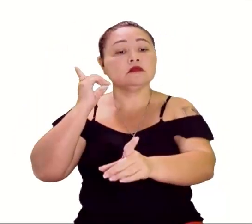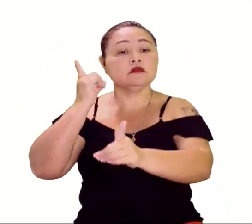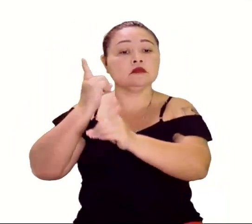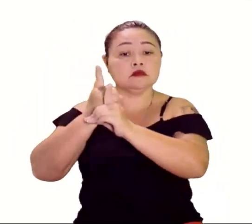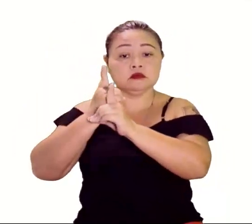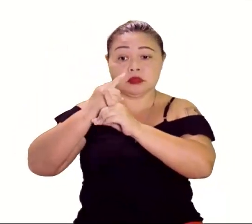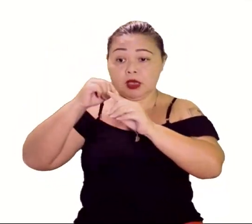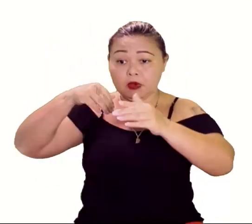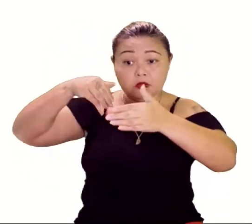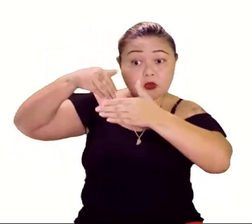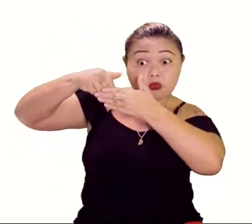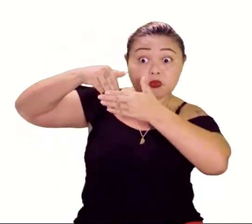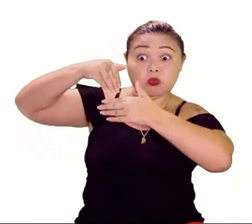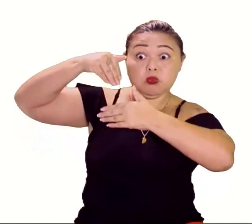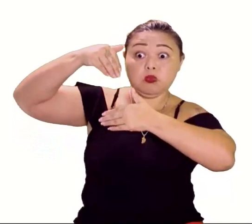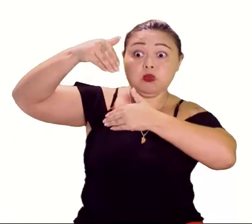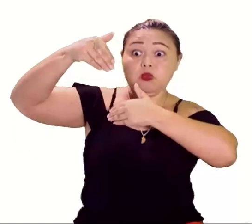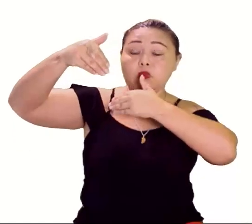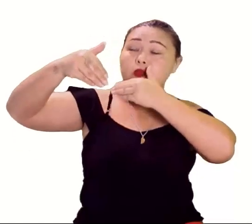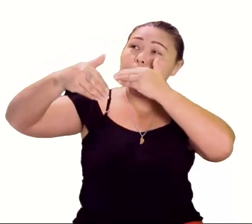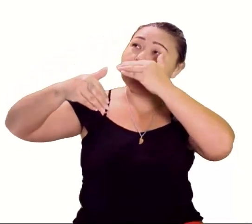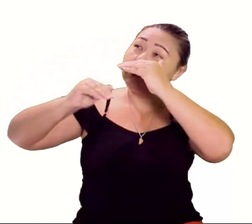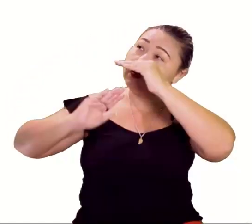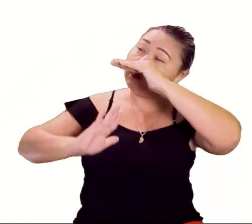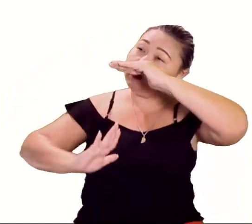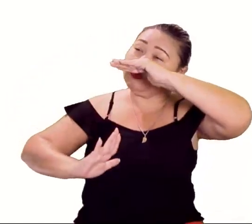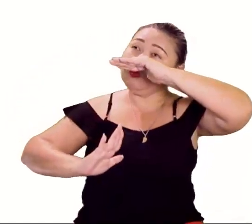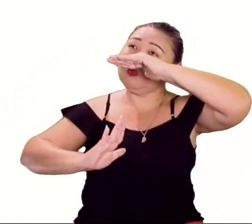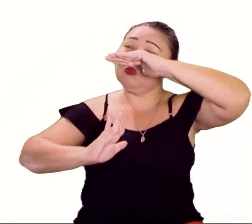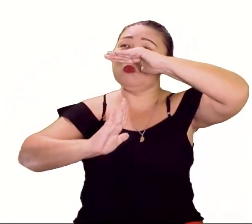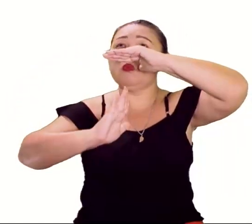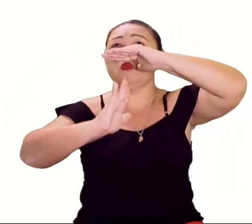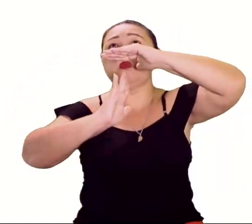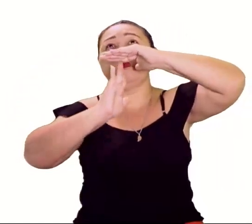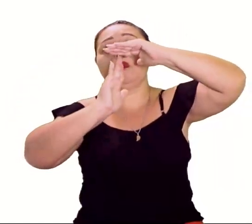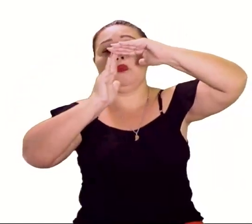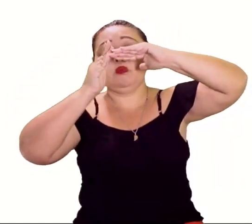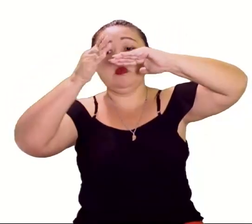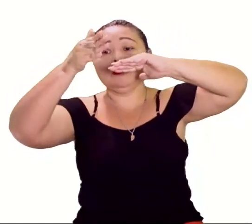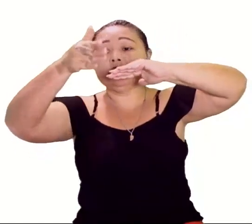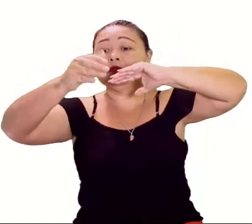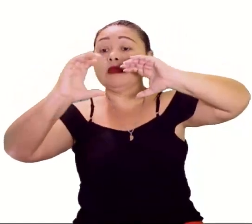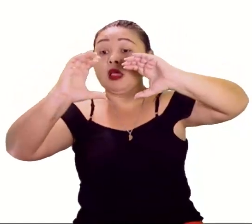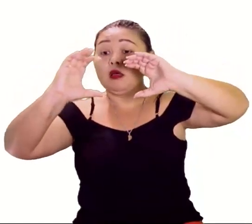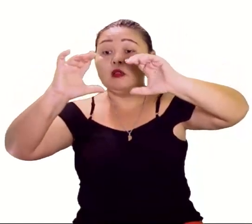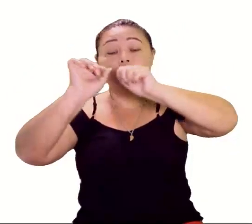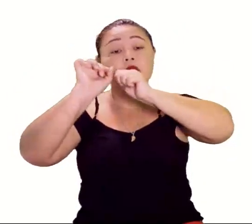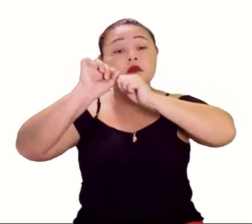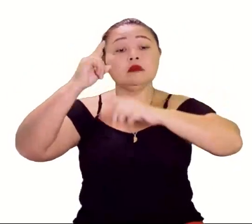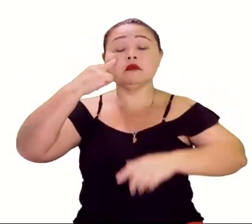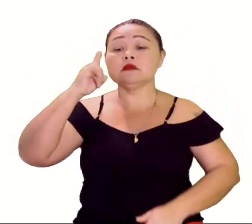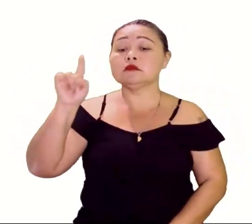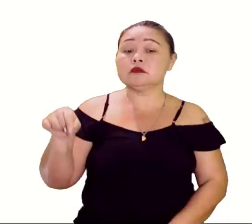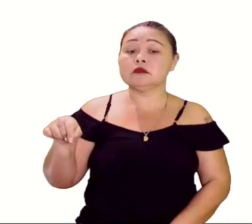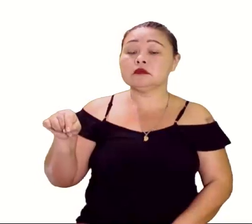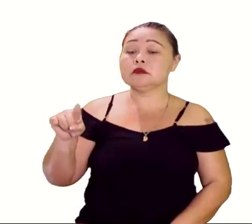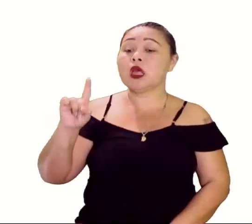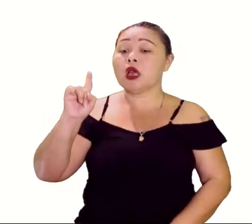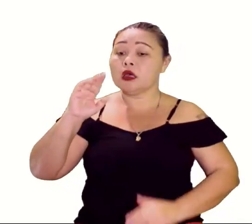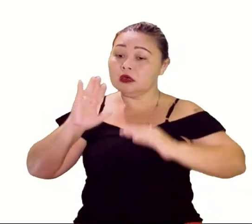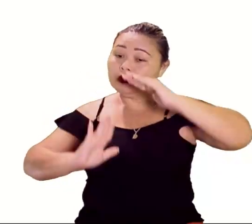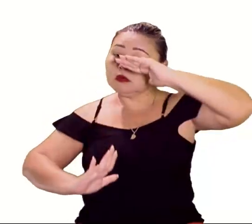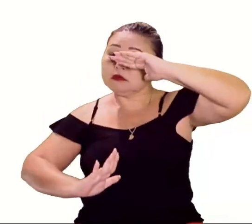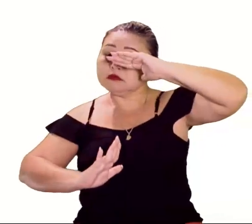após o chute, a altura máxima atingida pela bola. E aí nós falamos na aula, né, que quem dá a